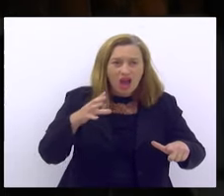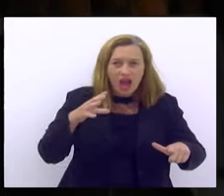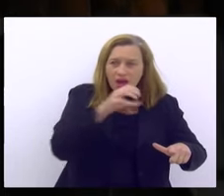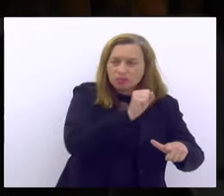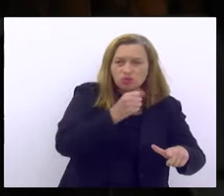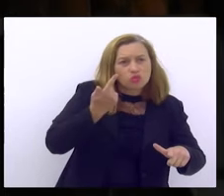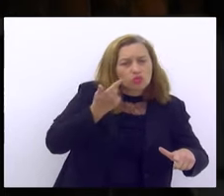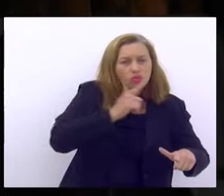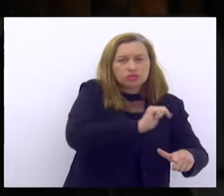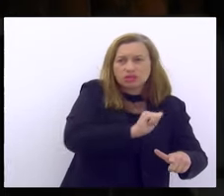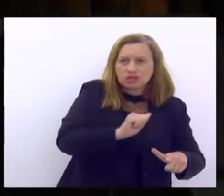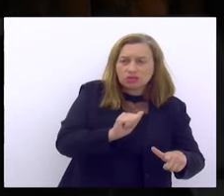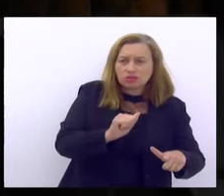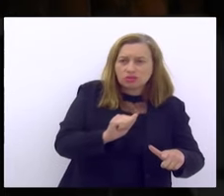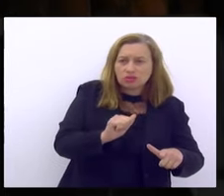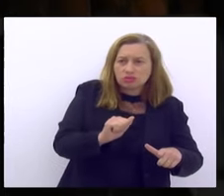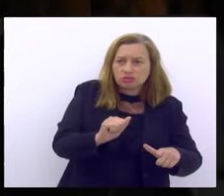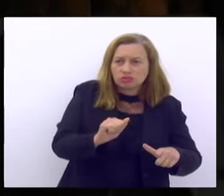tentamos